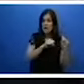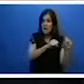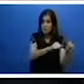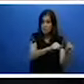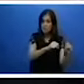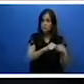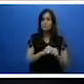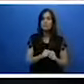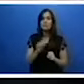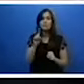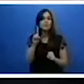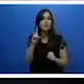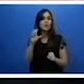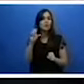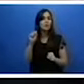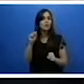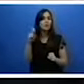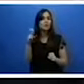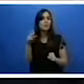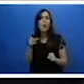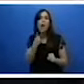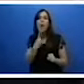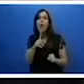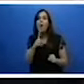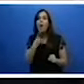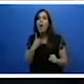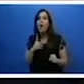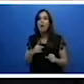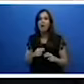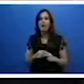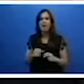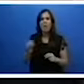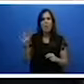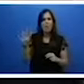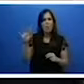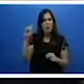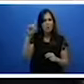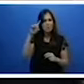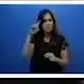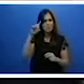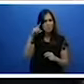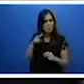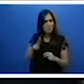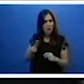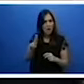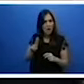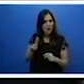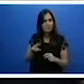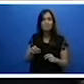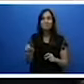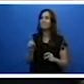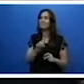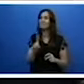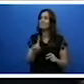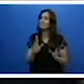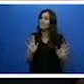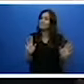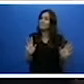3 carrinhos, né? Será que esses 4 dias eu vou utilizar nesse problema?